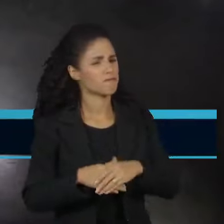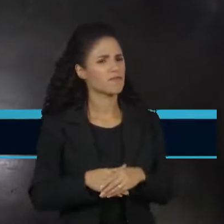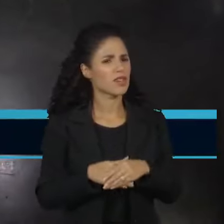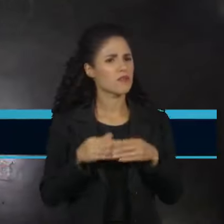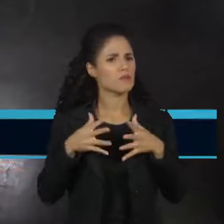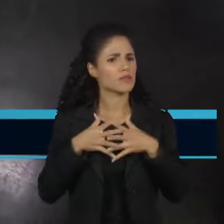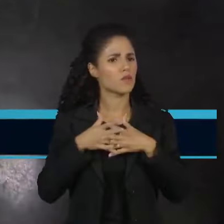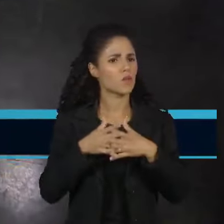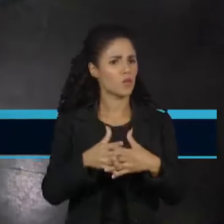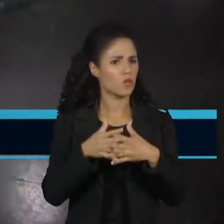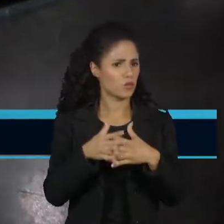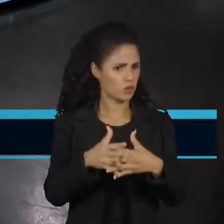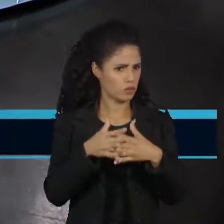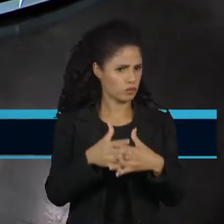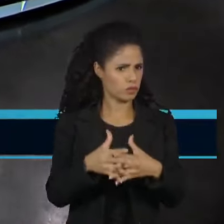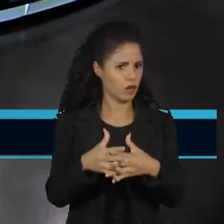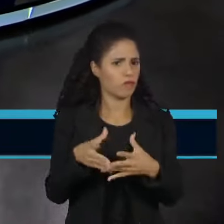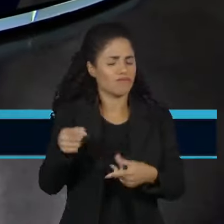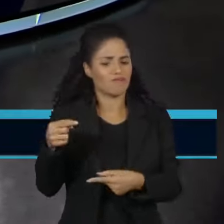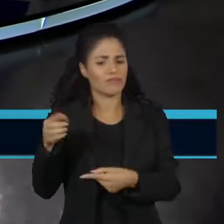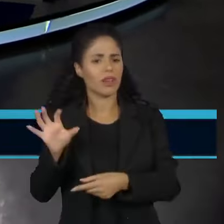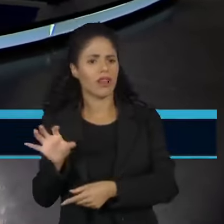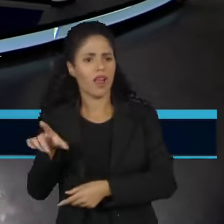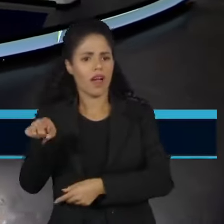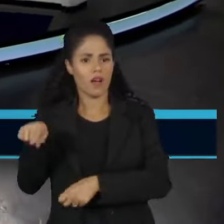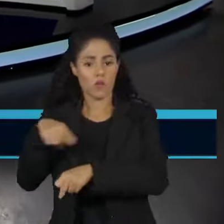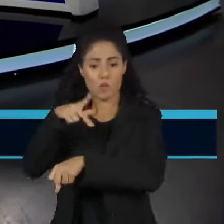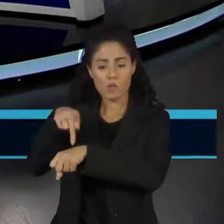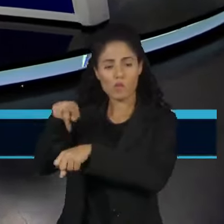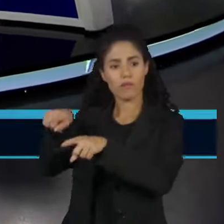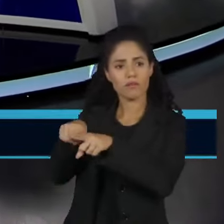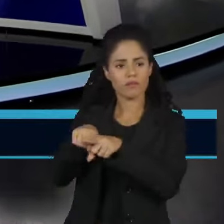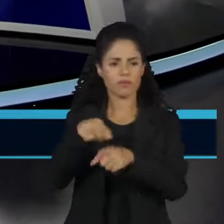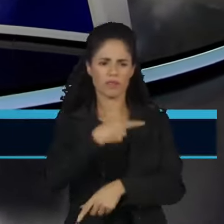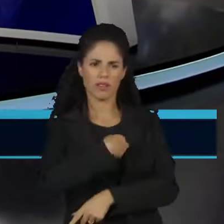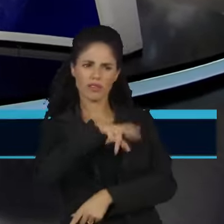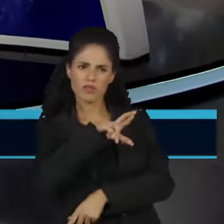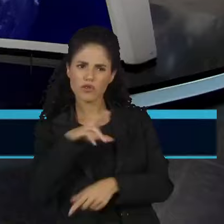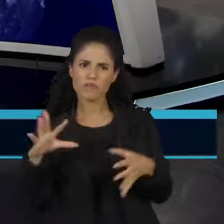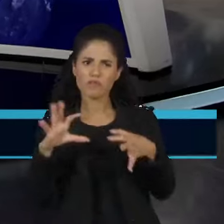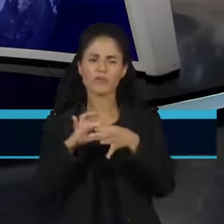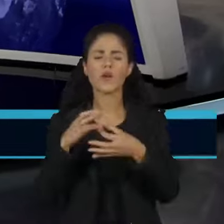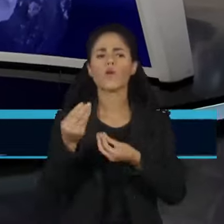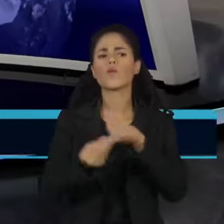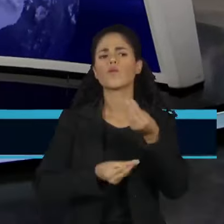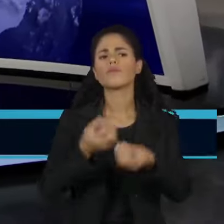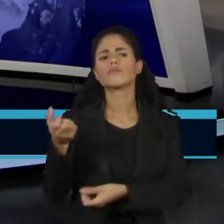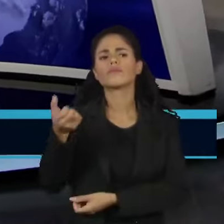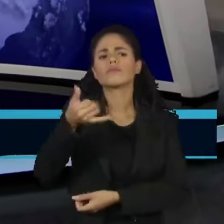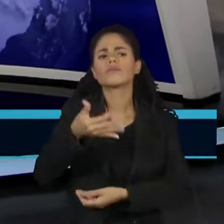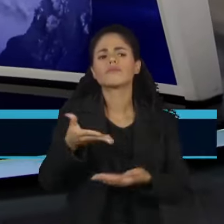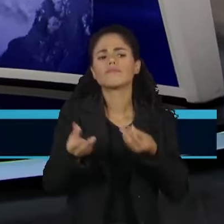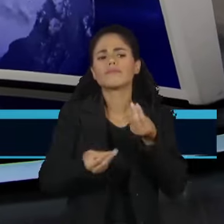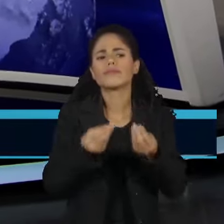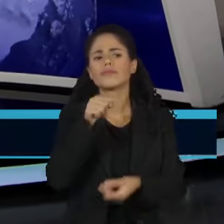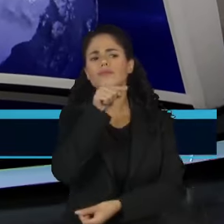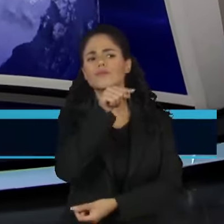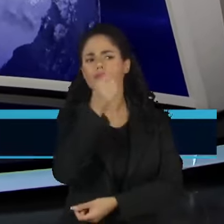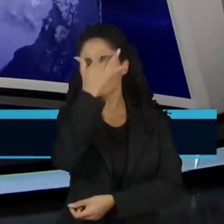confusão entre Estado e religião é mais comum do que se imagina. E o que explica essa venda grande de